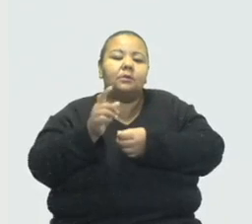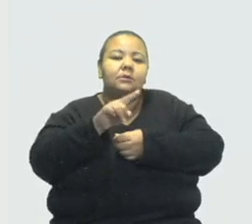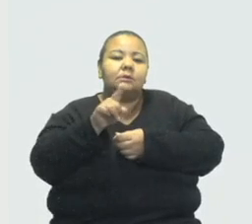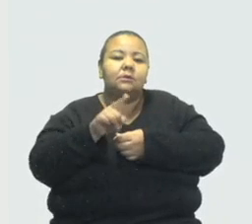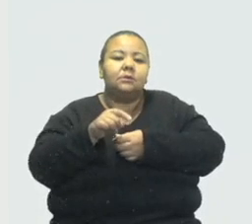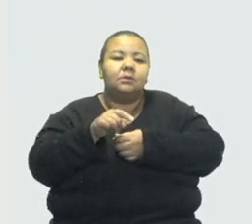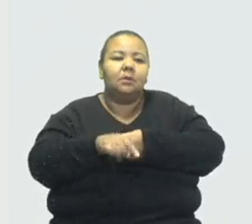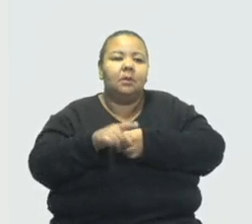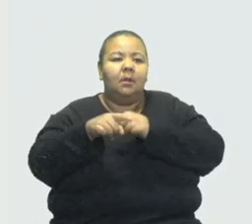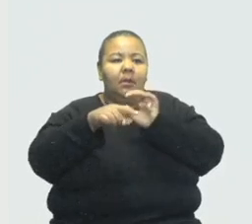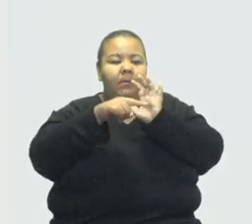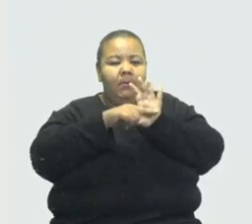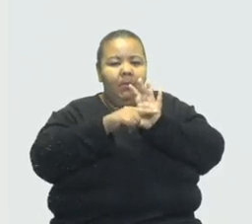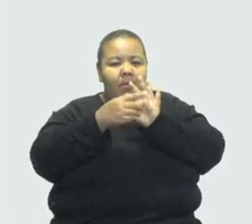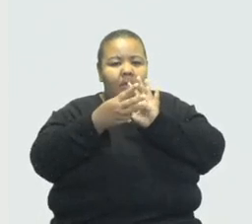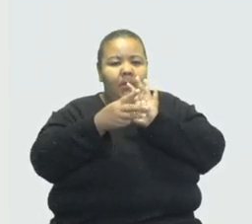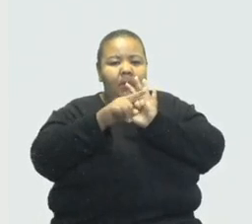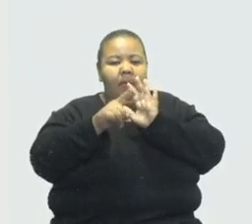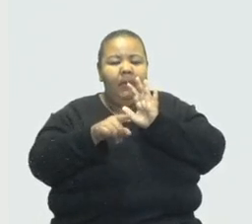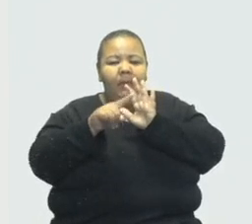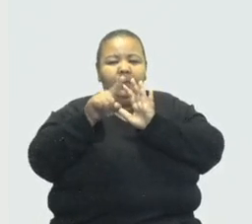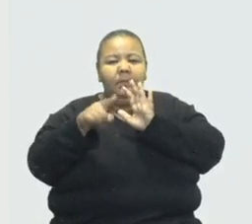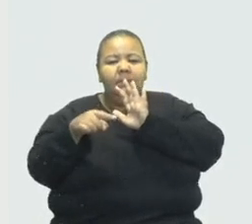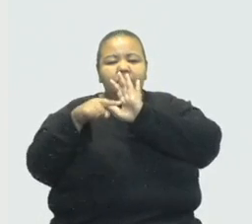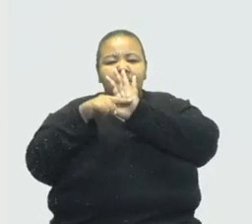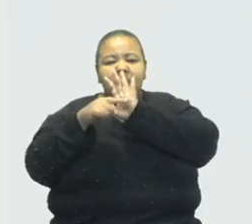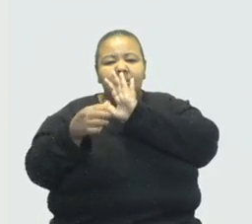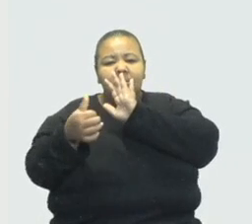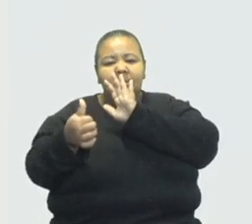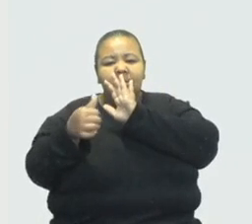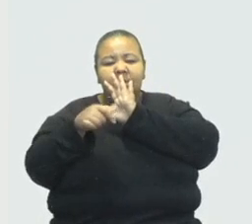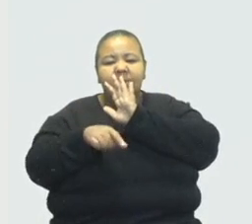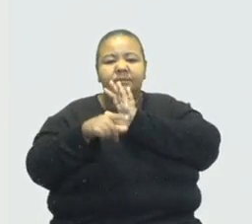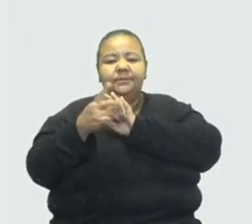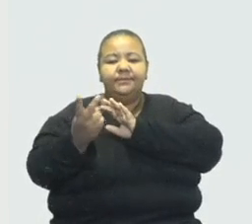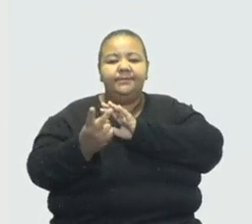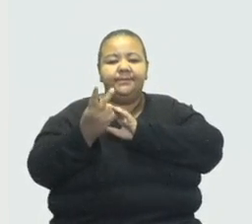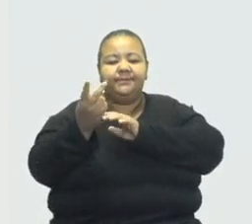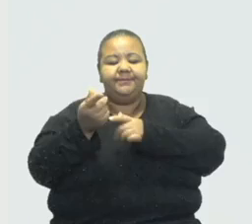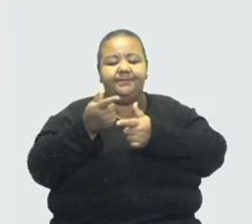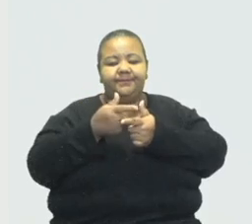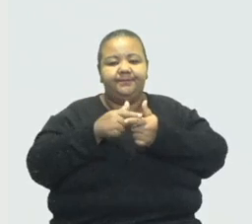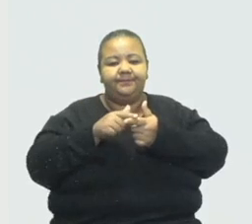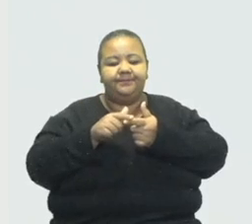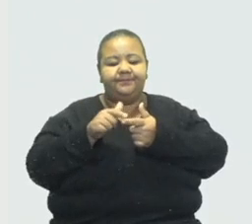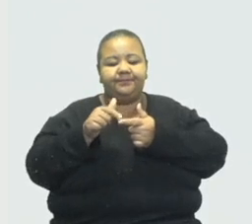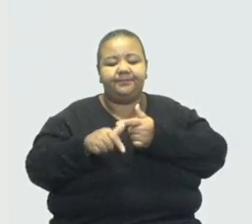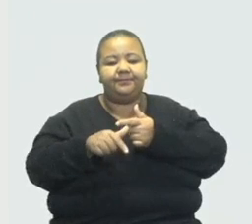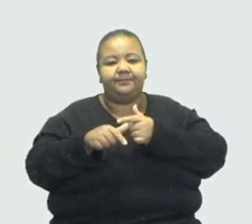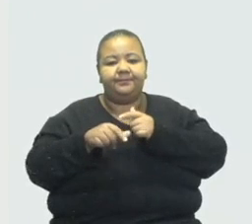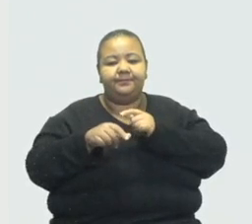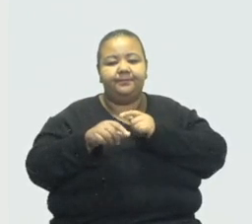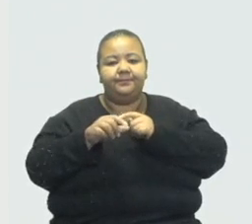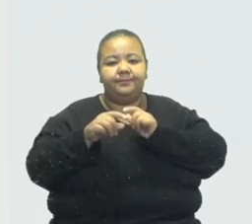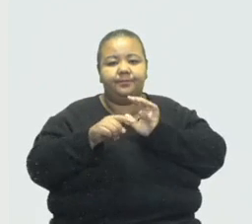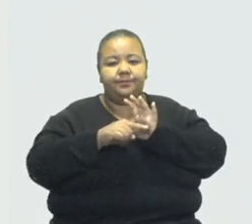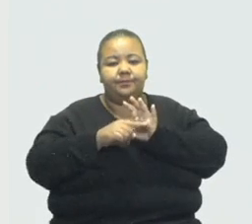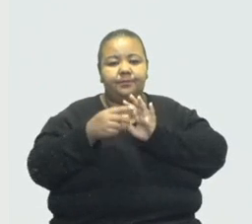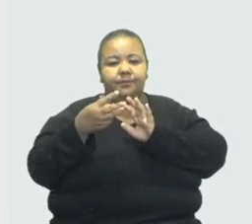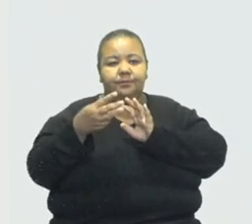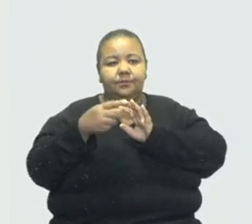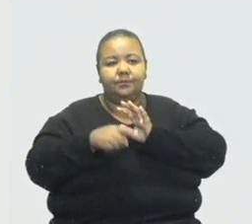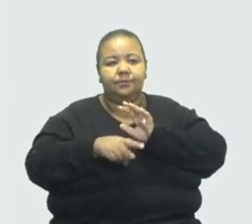Aqui não está menos 3e igual a menos 6. Este valor, então, dividindo ambos lados da igualdade por menos